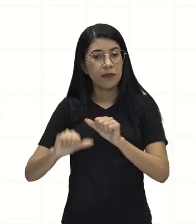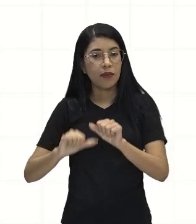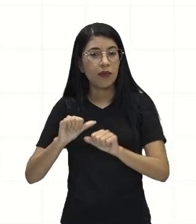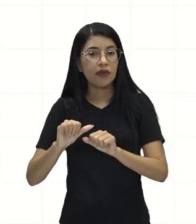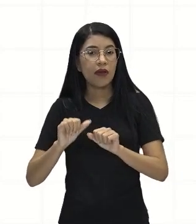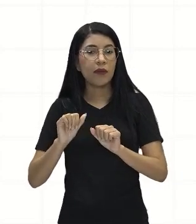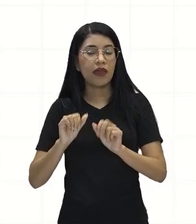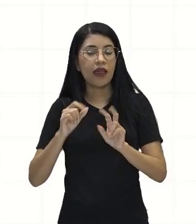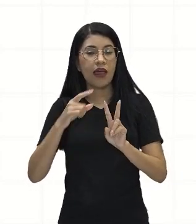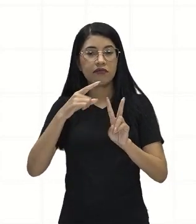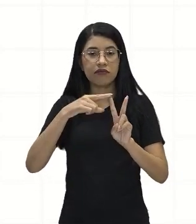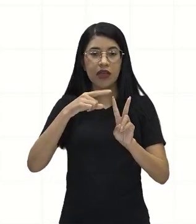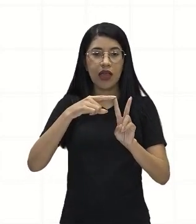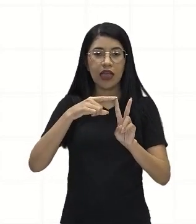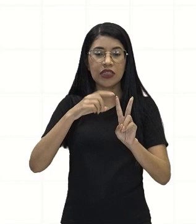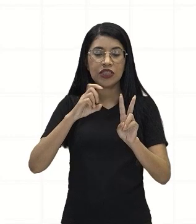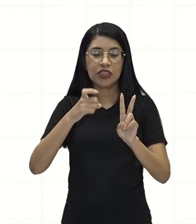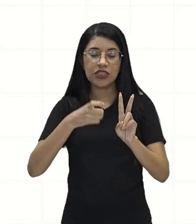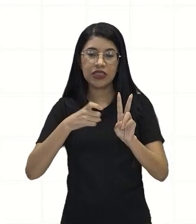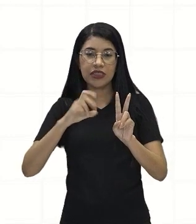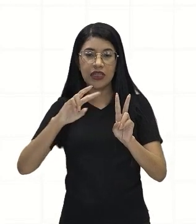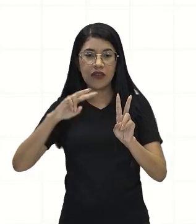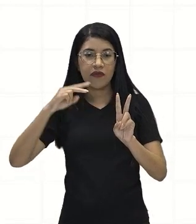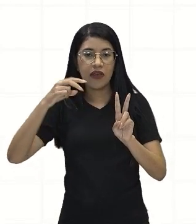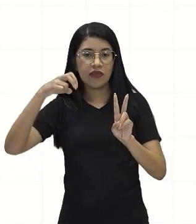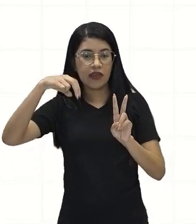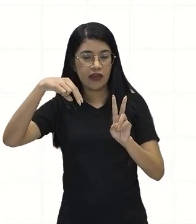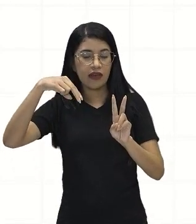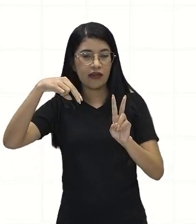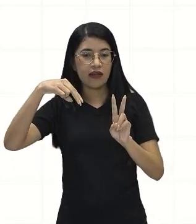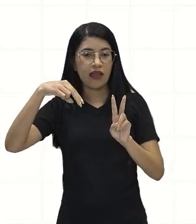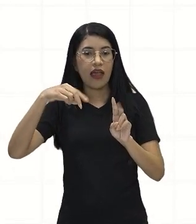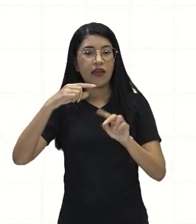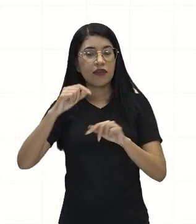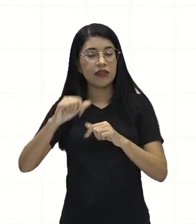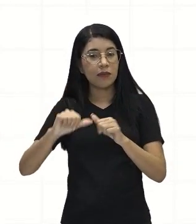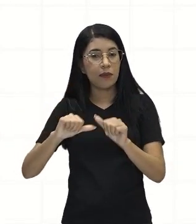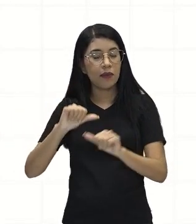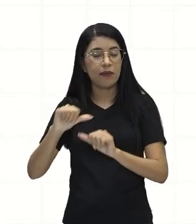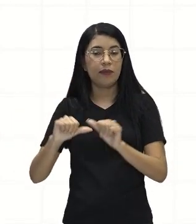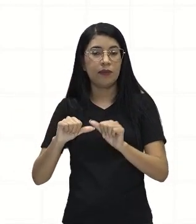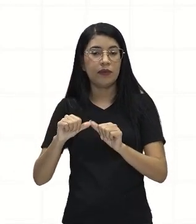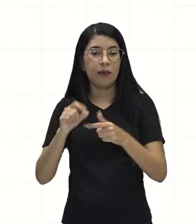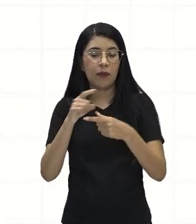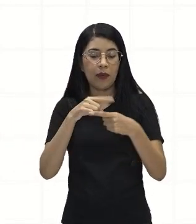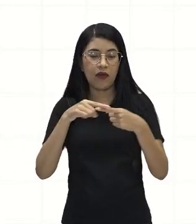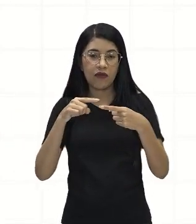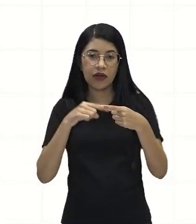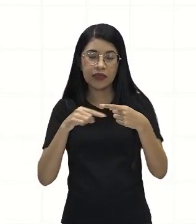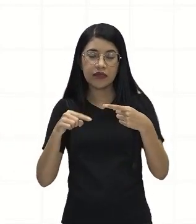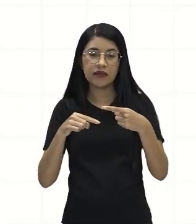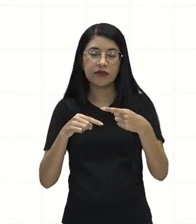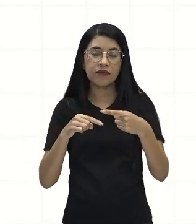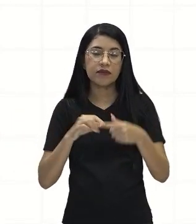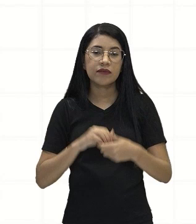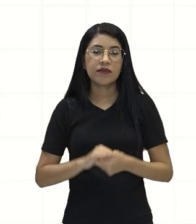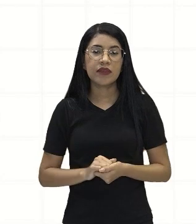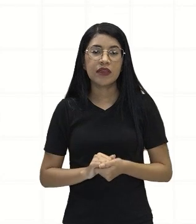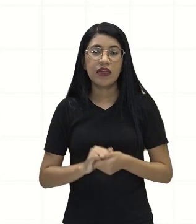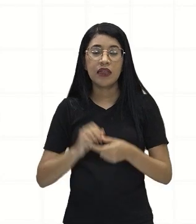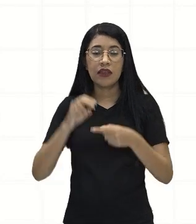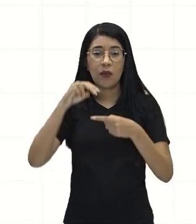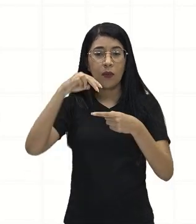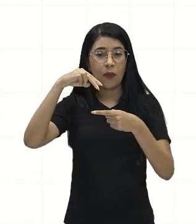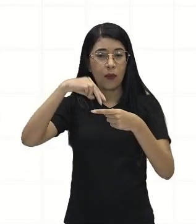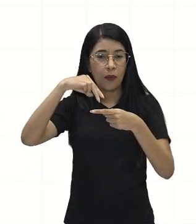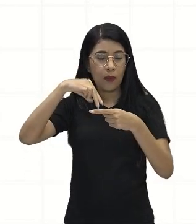de x elevado a n, você converte para uma fração com expoente fracionário. Ó. O n aqui, olha, ele passa para